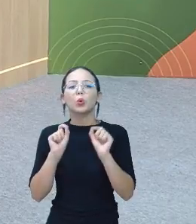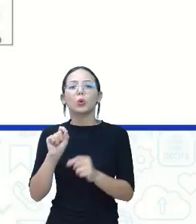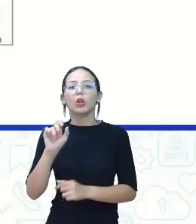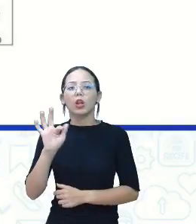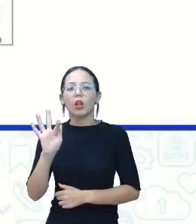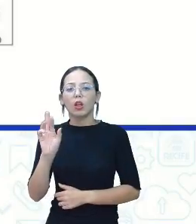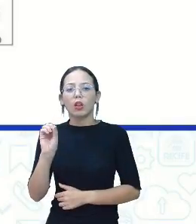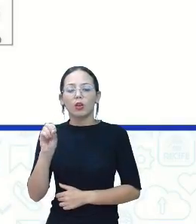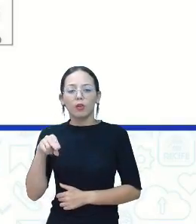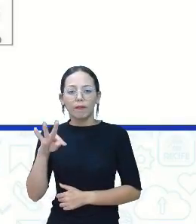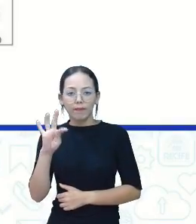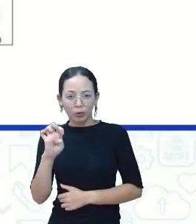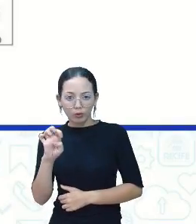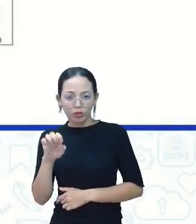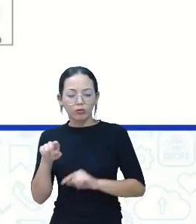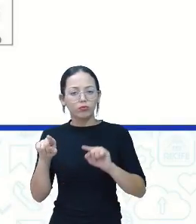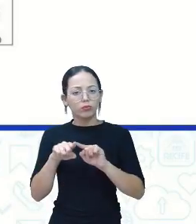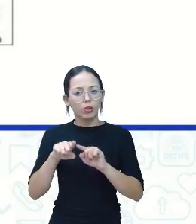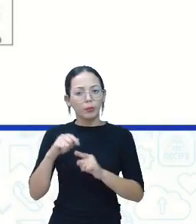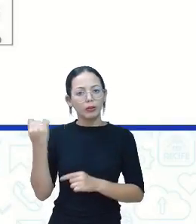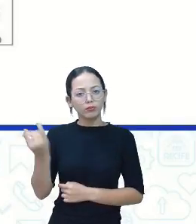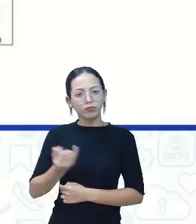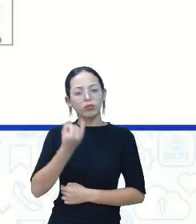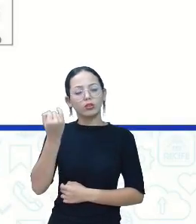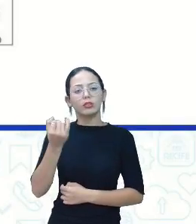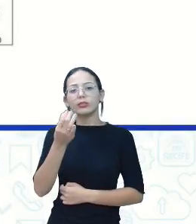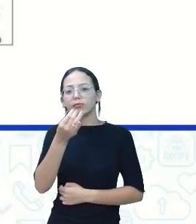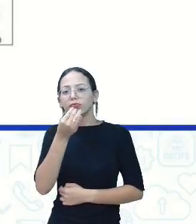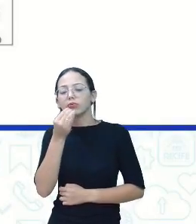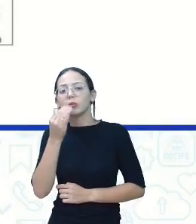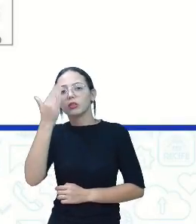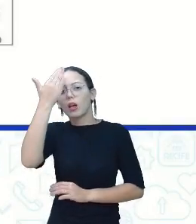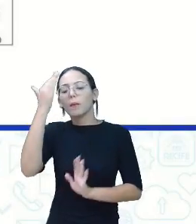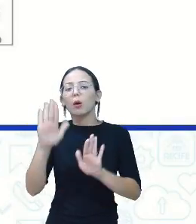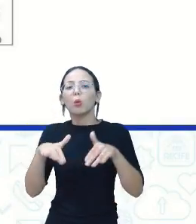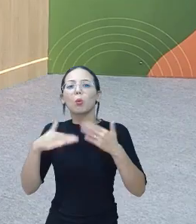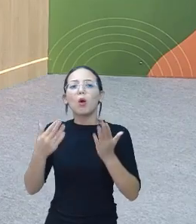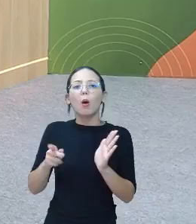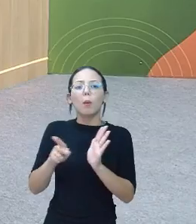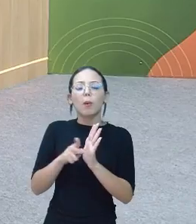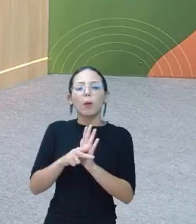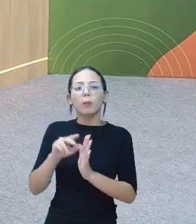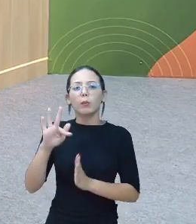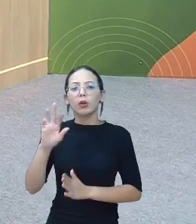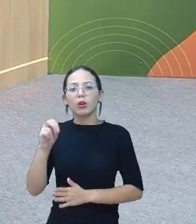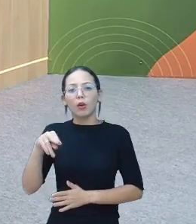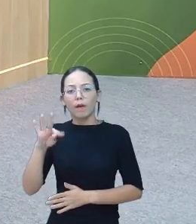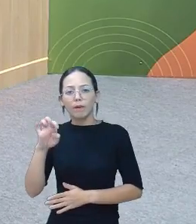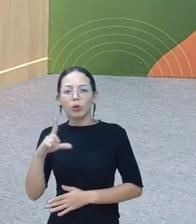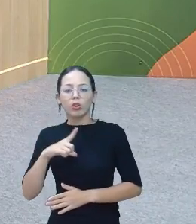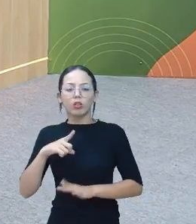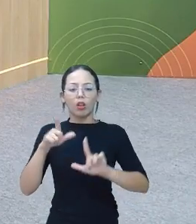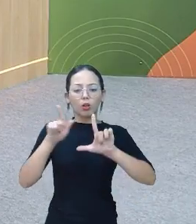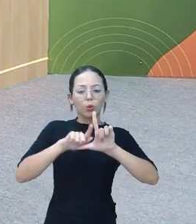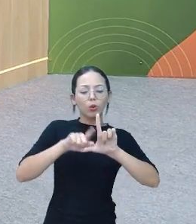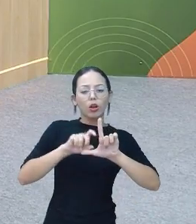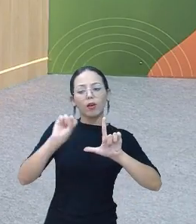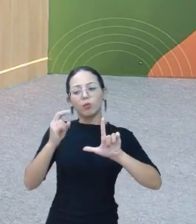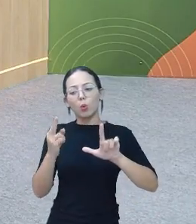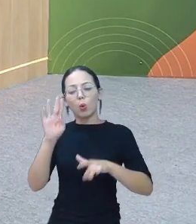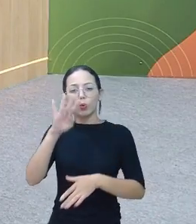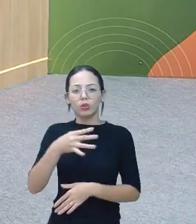né? Então, é uma outra coisa muito importante, é você checar quais são as fontes que você tem de um gráfico ou de uma